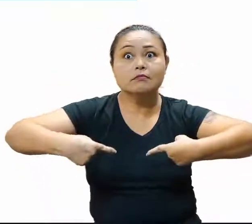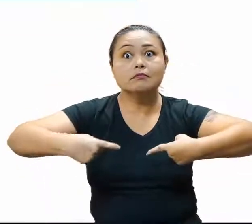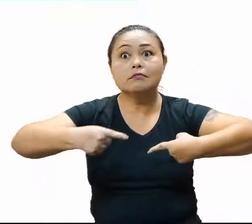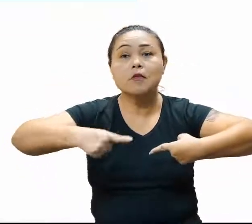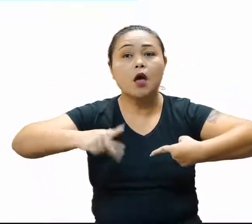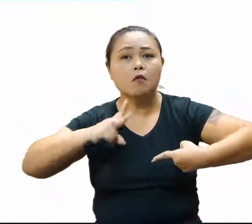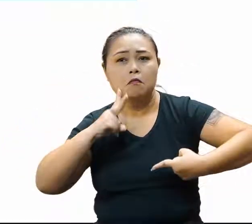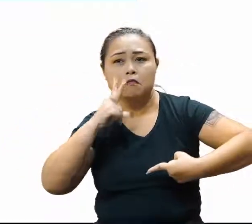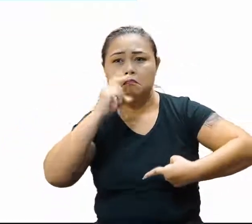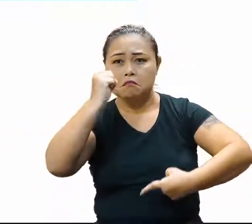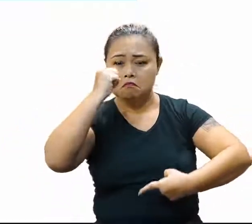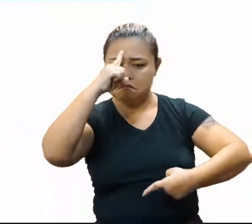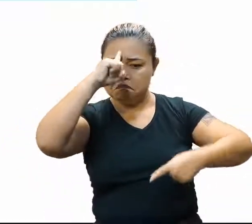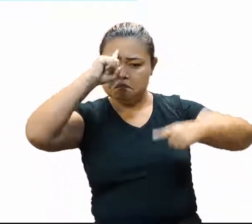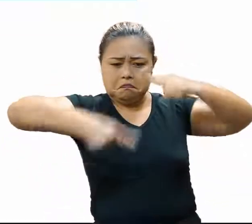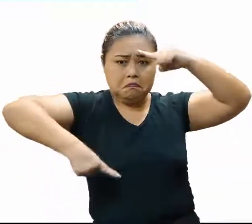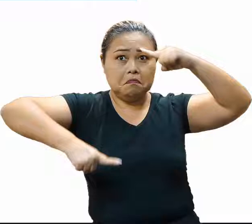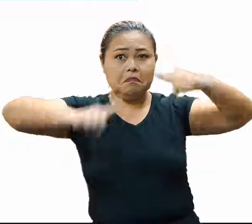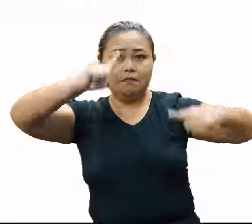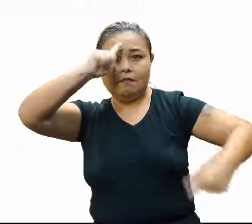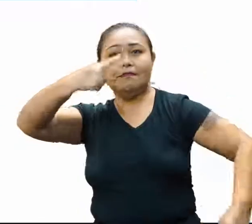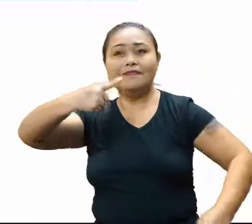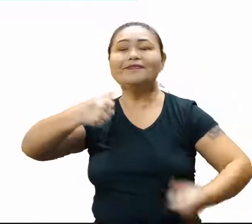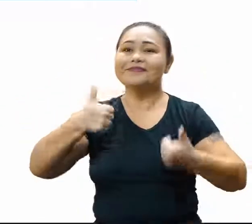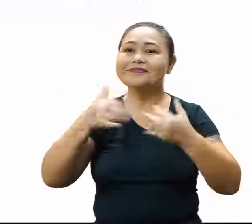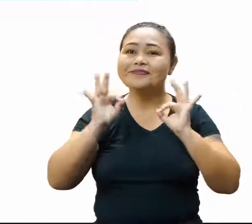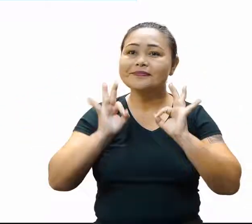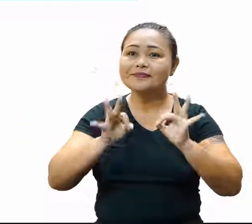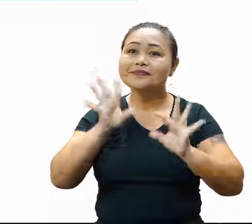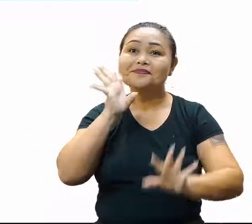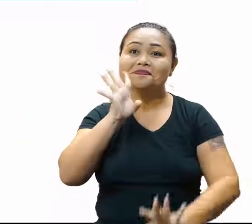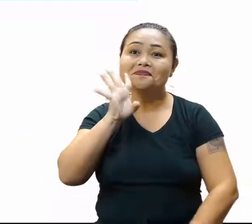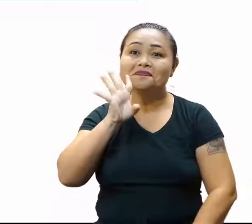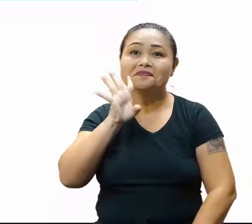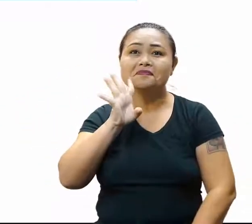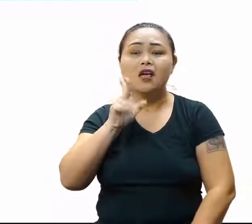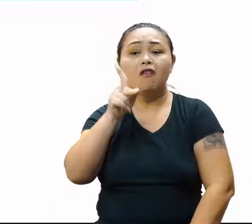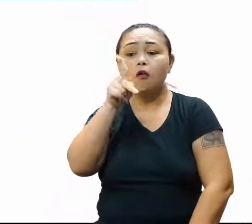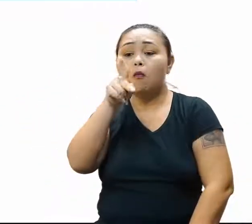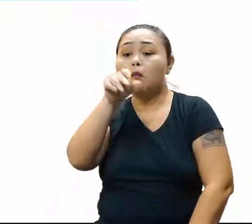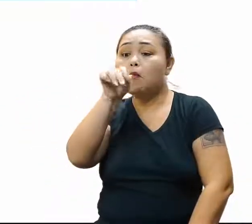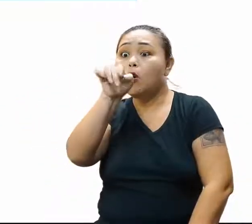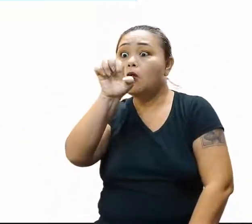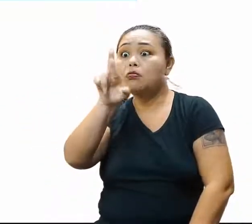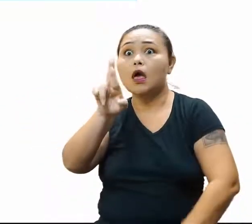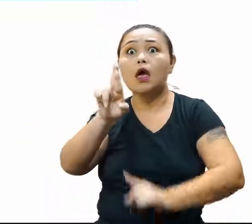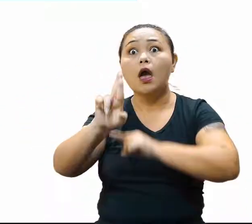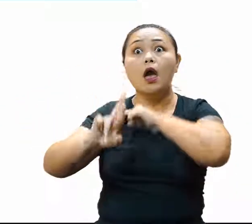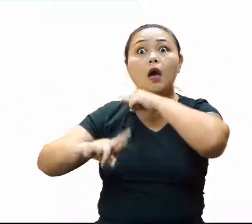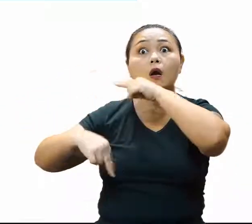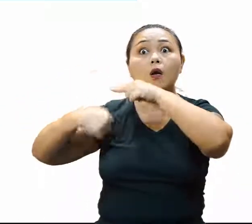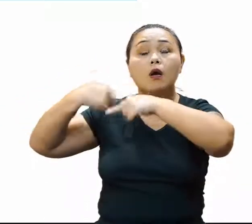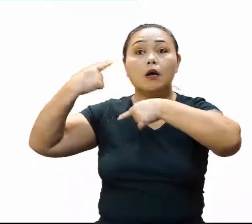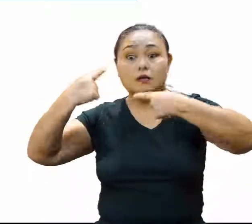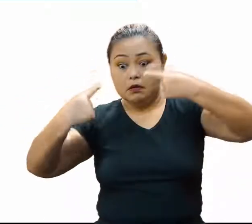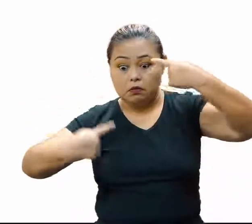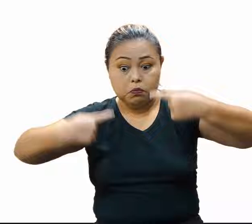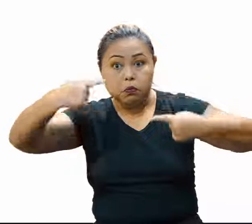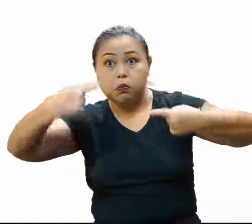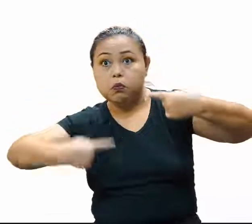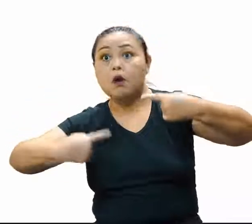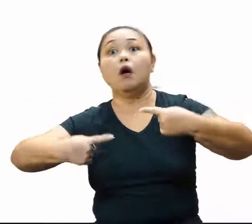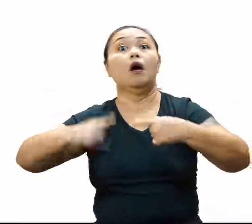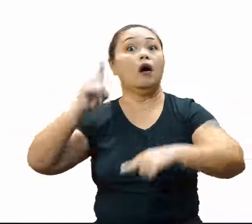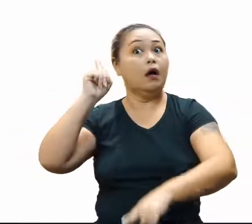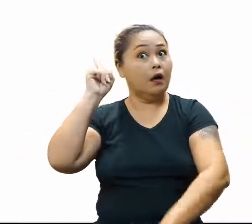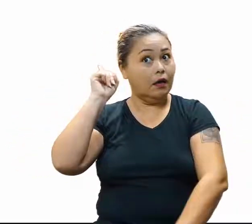poder, tá certo? Olha que legal! Quando se fala poder, esse processo de disputa, o bicho vai pegar.